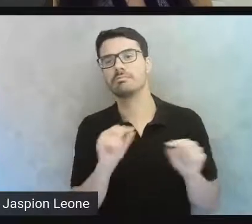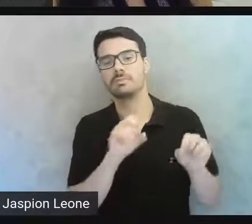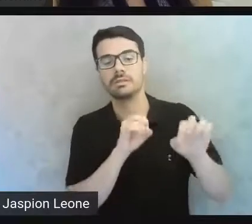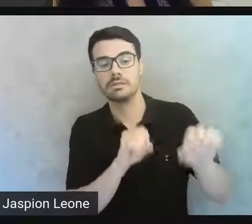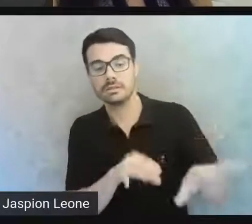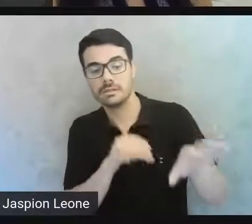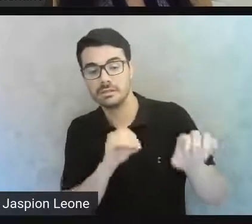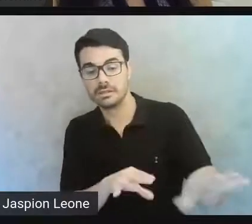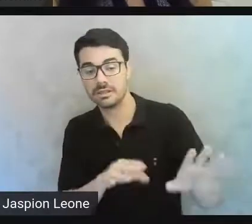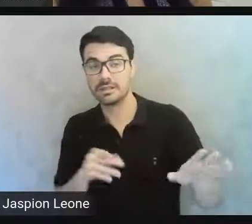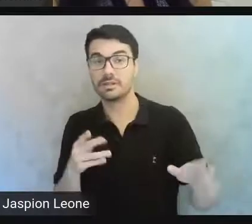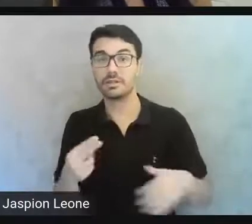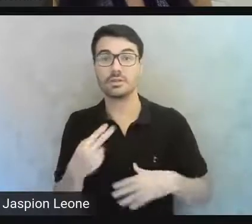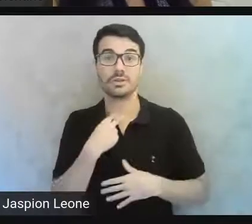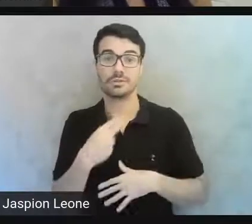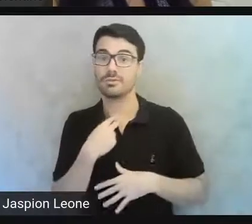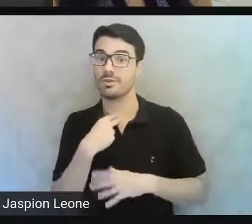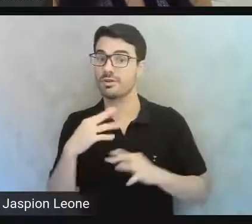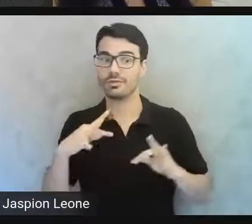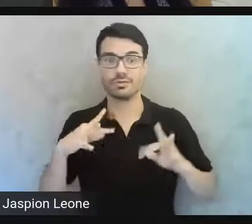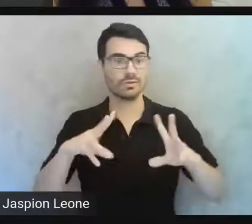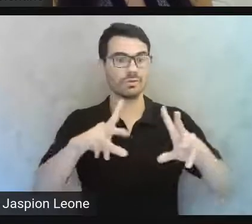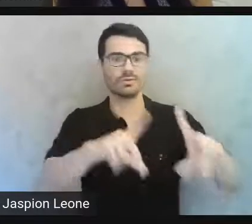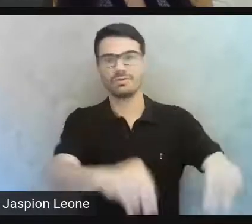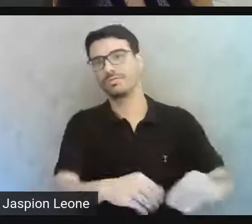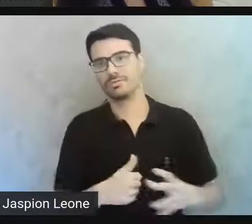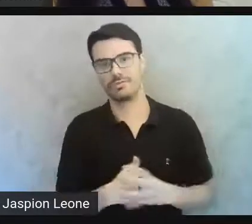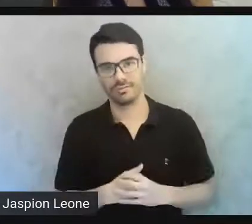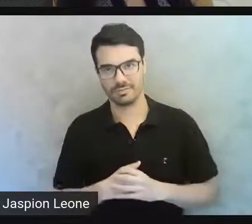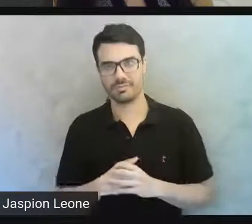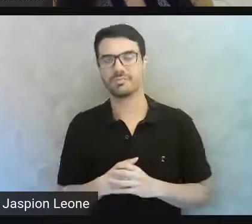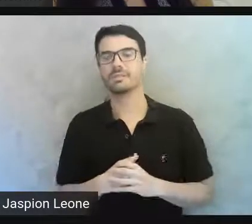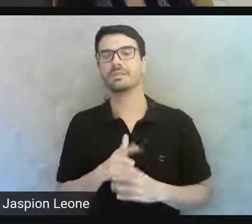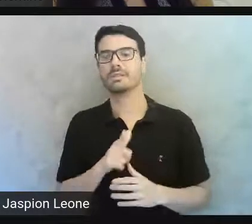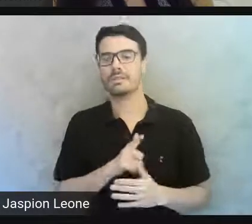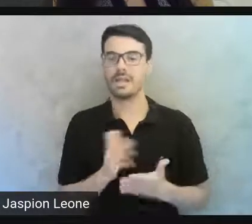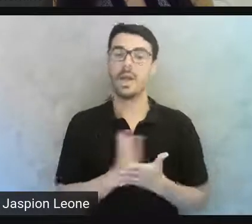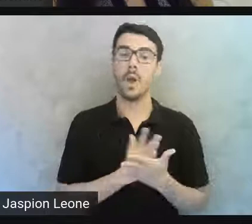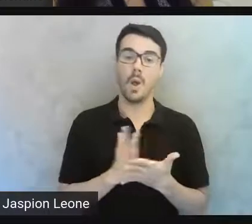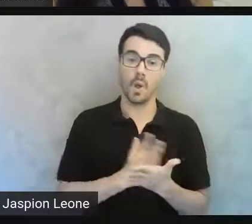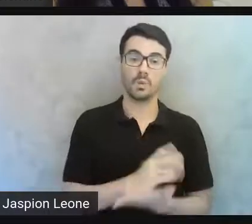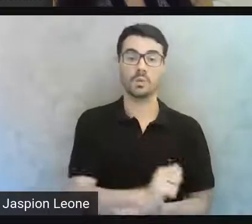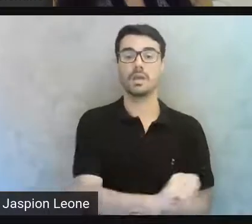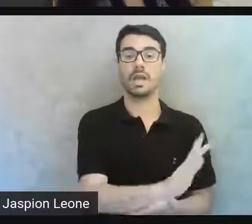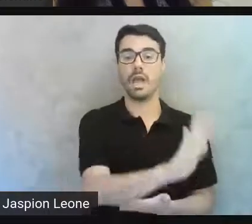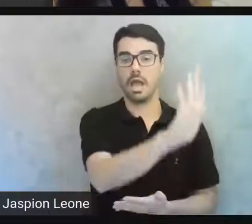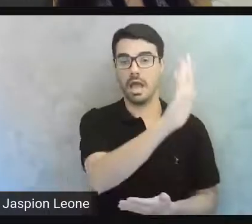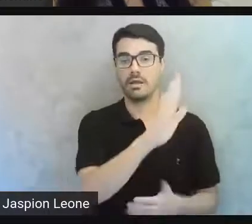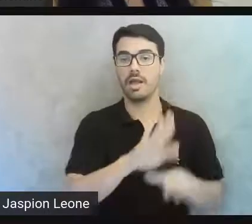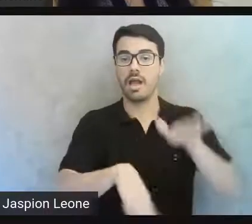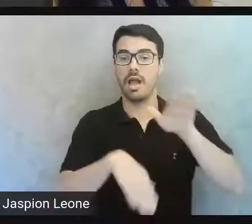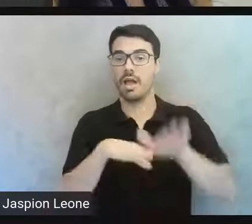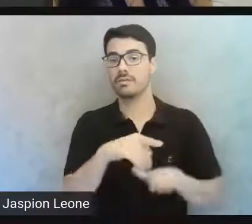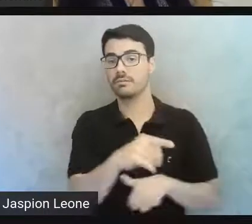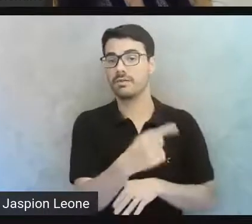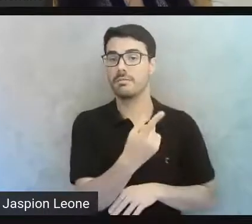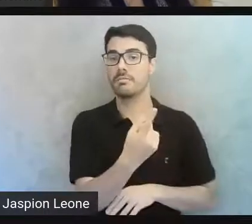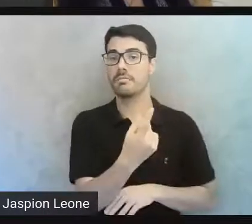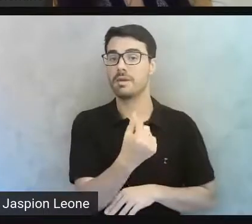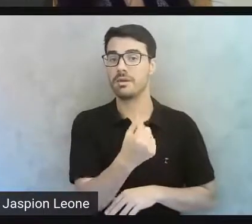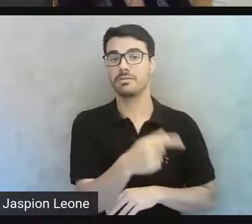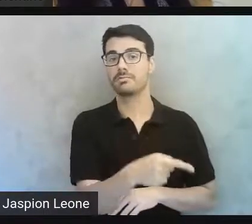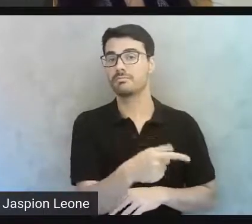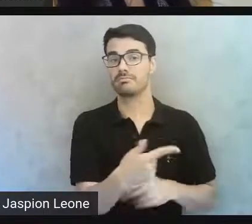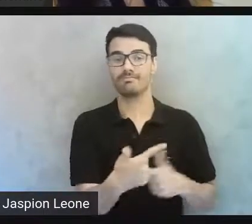gente não pode ter tudo, né? Que tem algumas coisas que são muito caras e que às vezes não vale aquele preço, aquele valor.